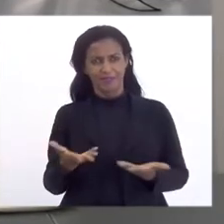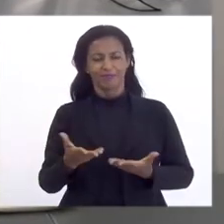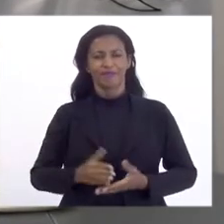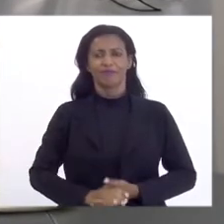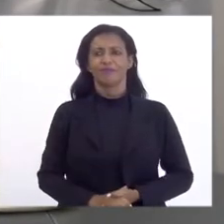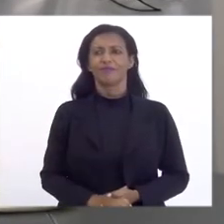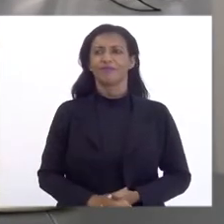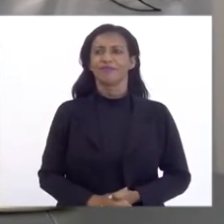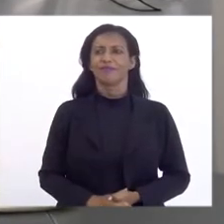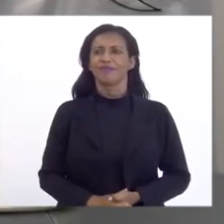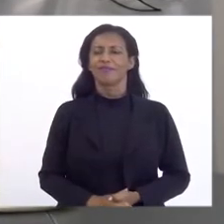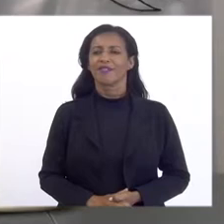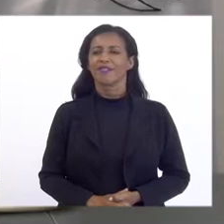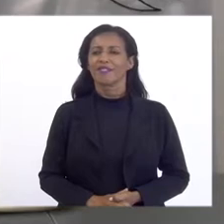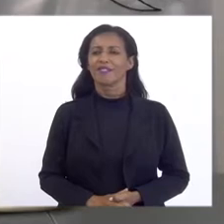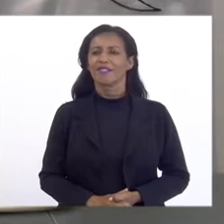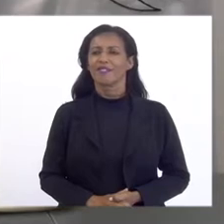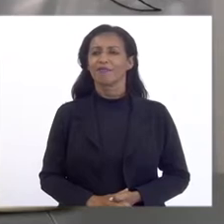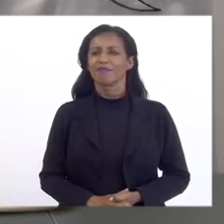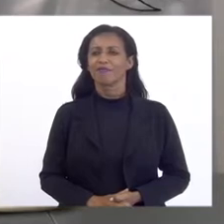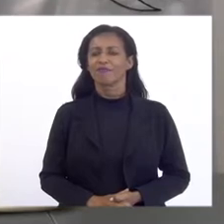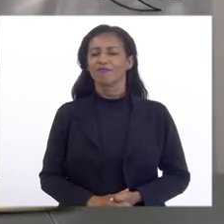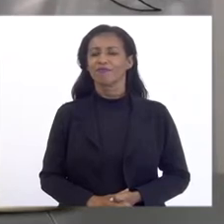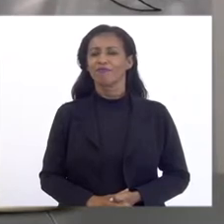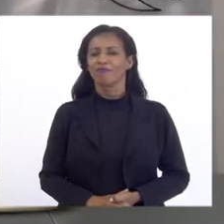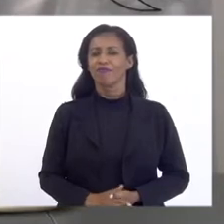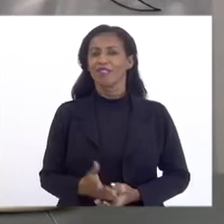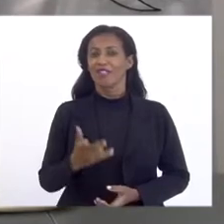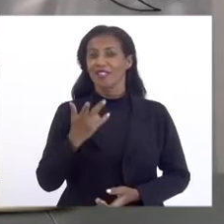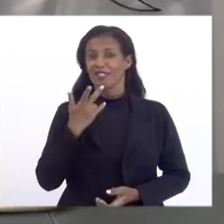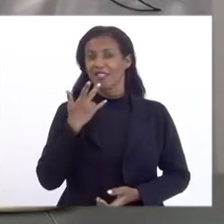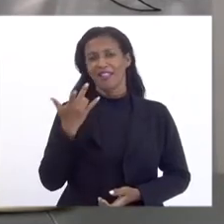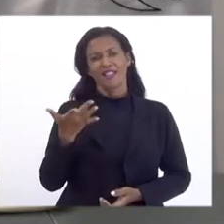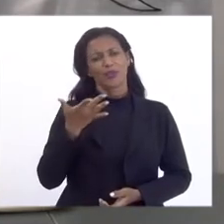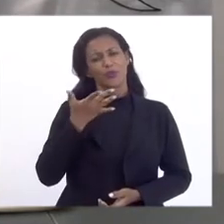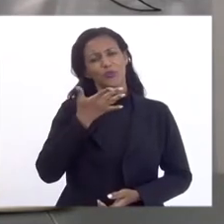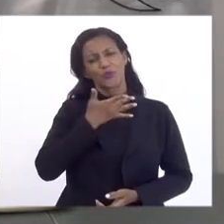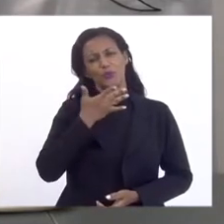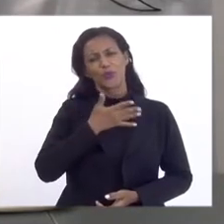Que de tão doce que é, se não mostrar que é caveira, ninguém acredita.